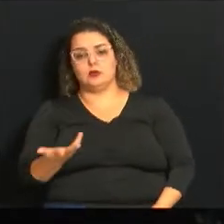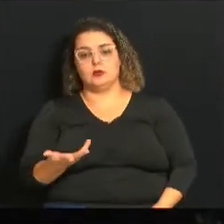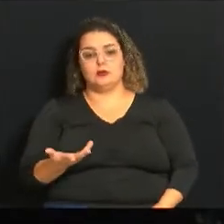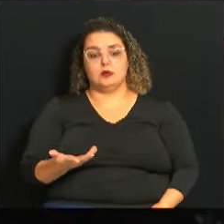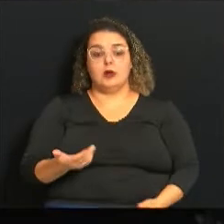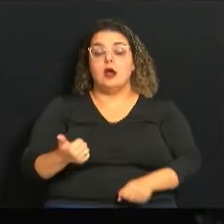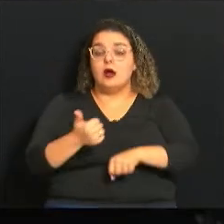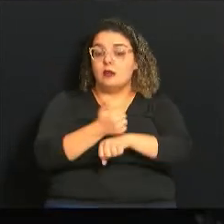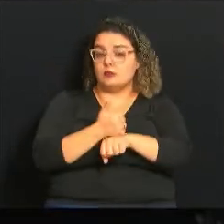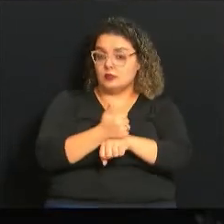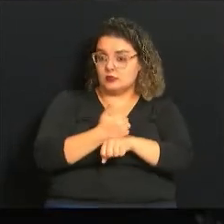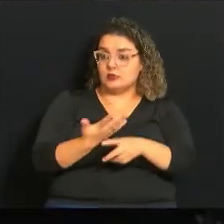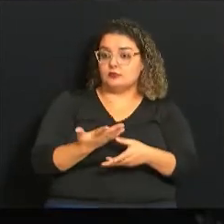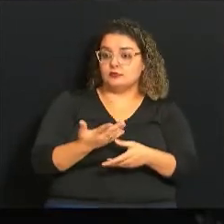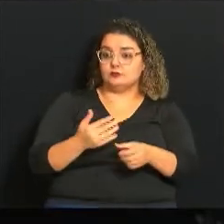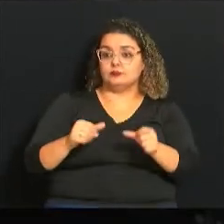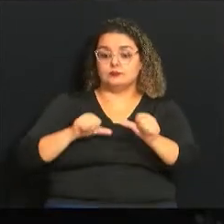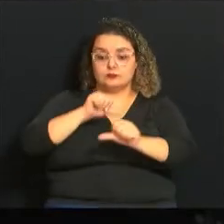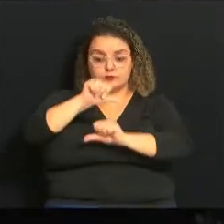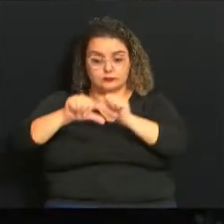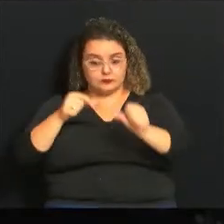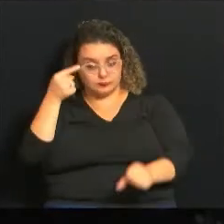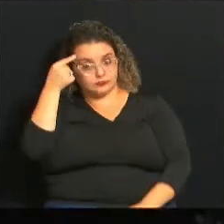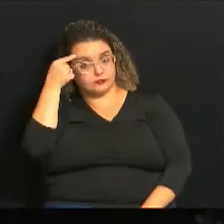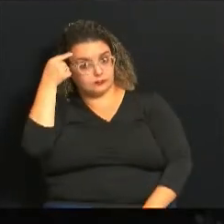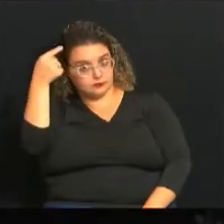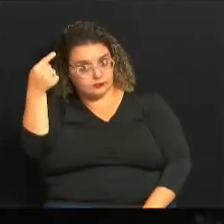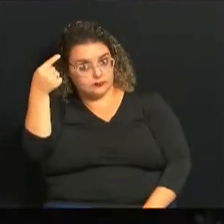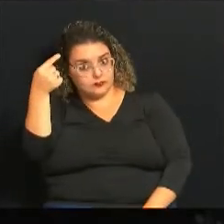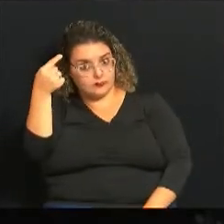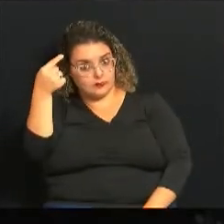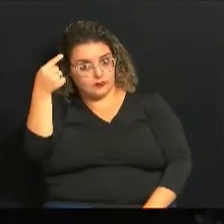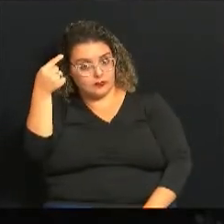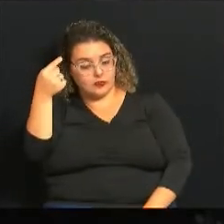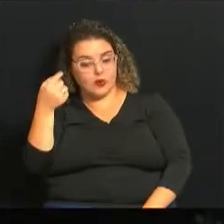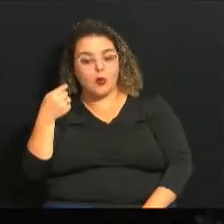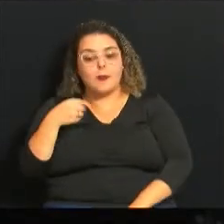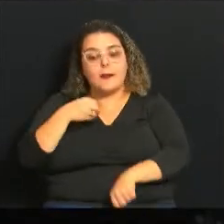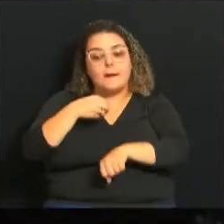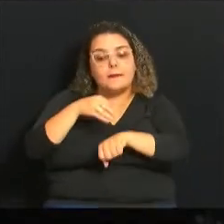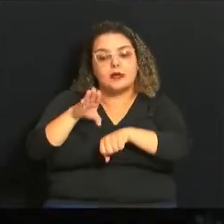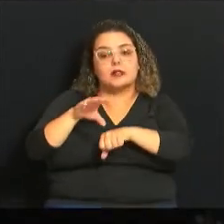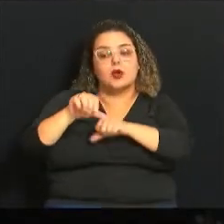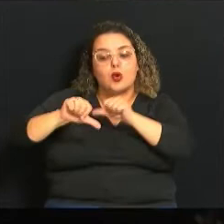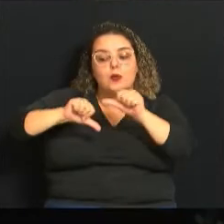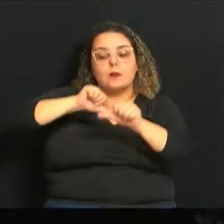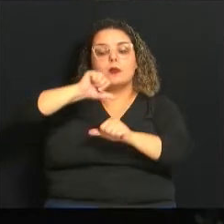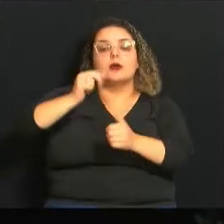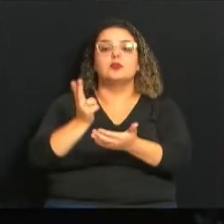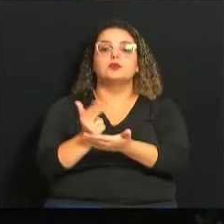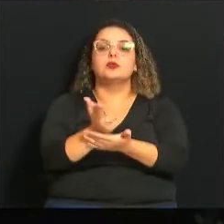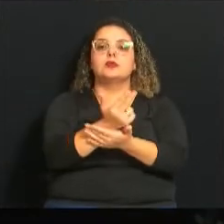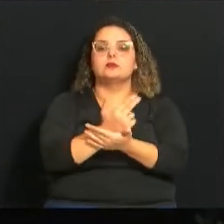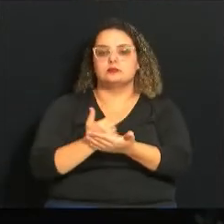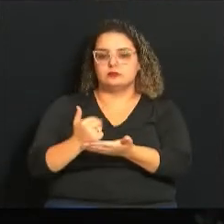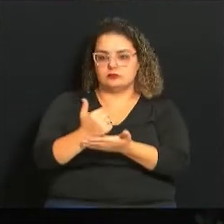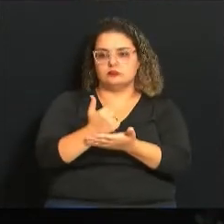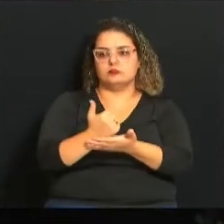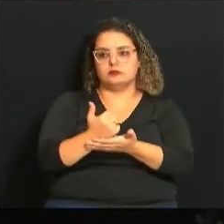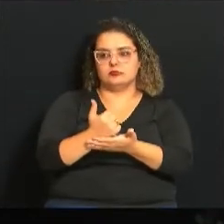função de transformar uma ideia, uma mensagem em um desenho, uma ilustração ali